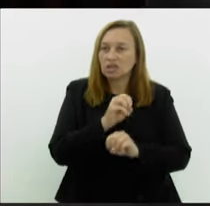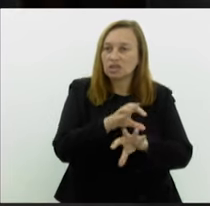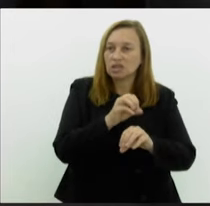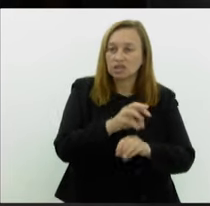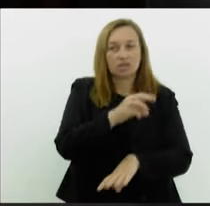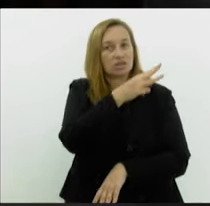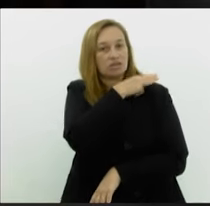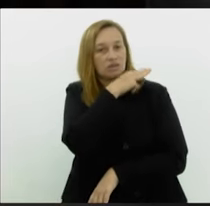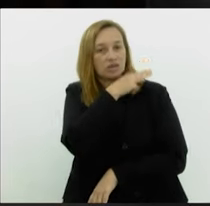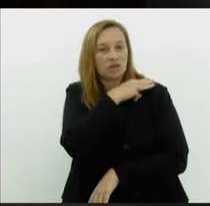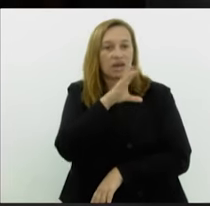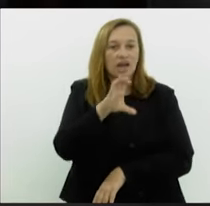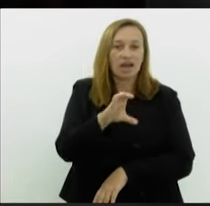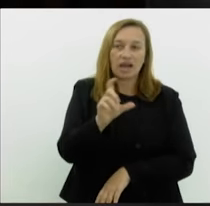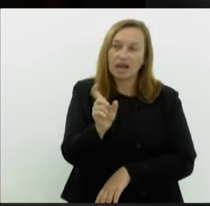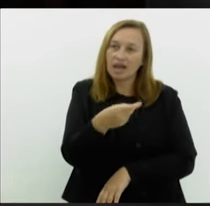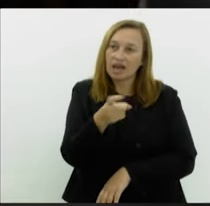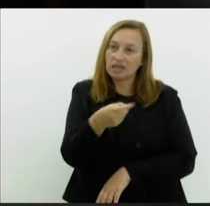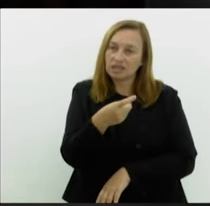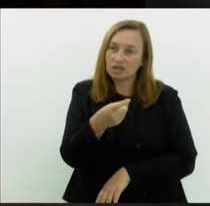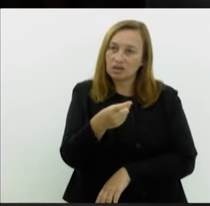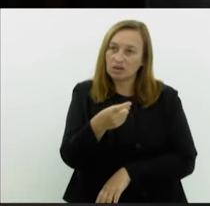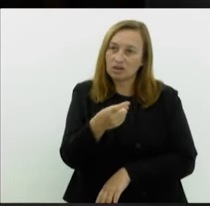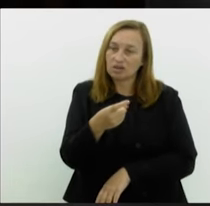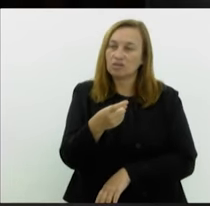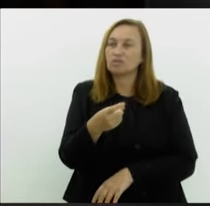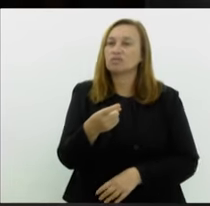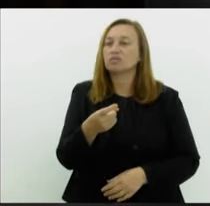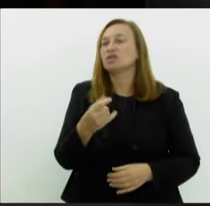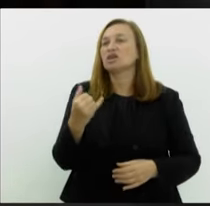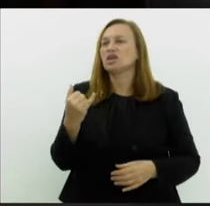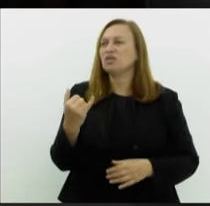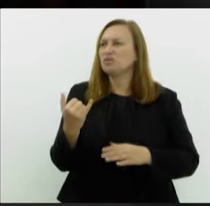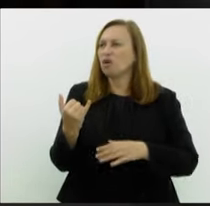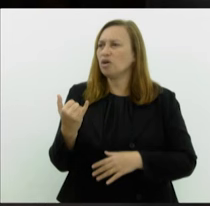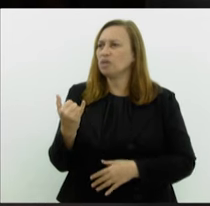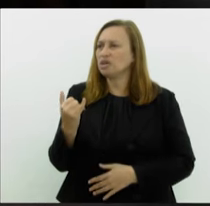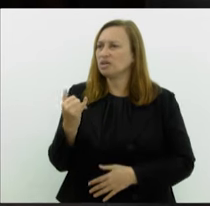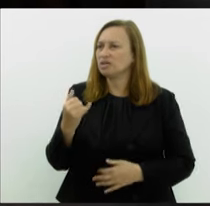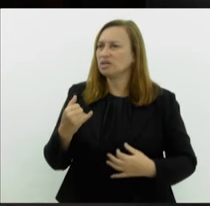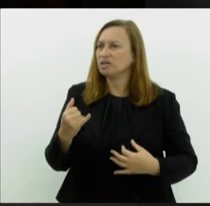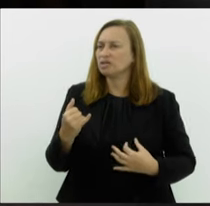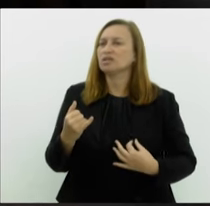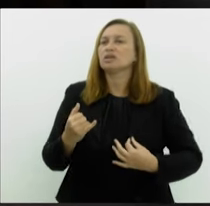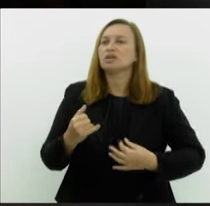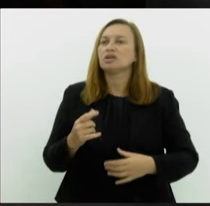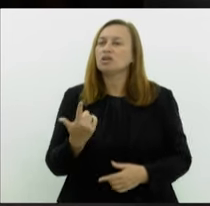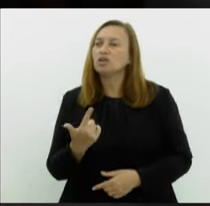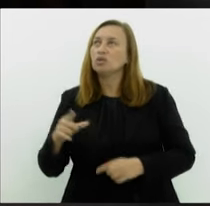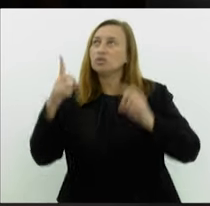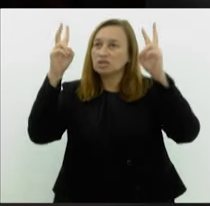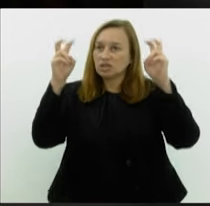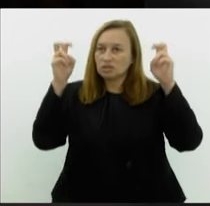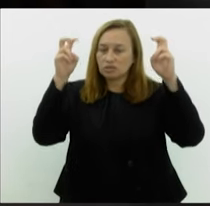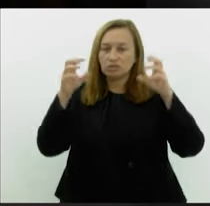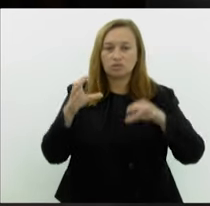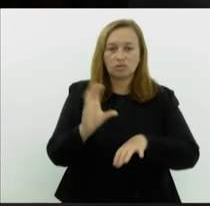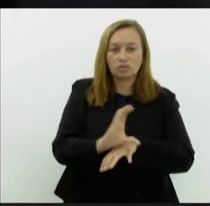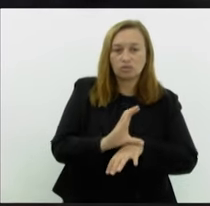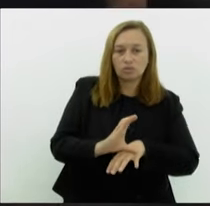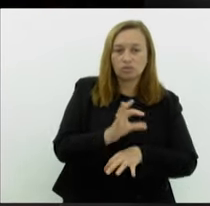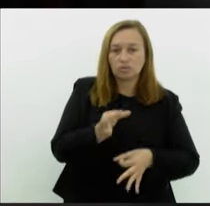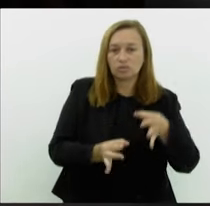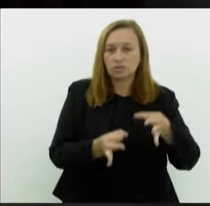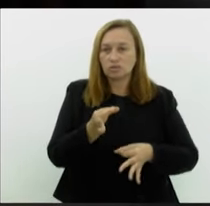médio o programa Cartão Uniforme da Outras Providências, pendendo de pareceres da Comissão de Constituição e Justiça,